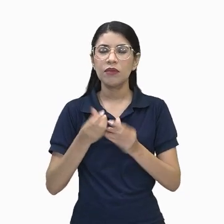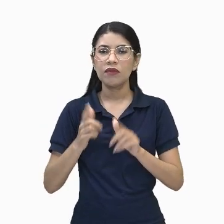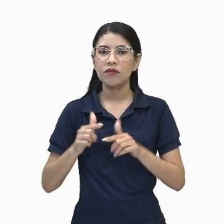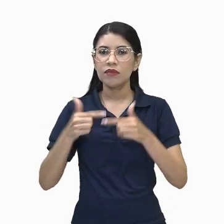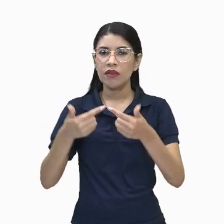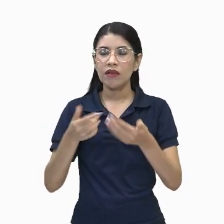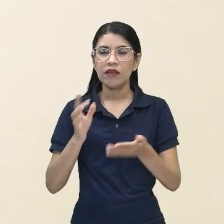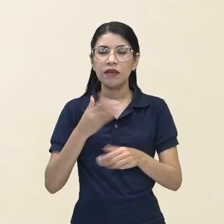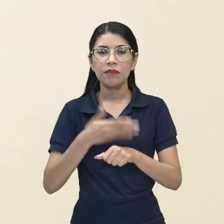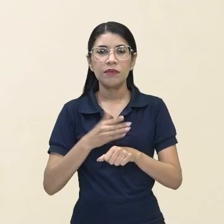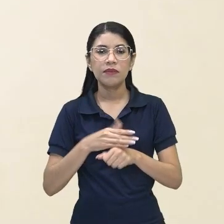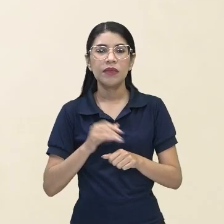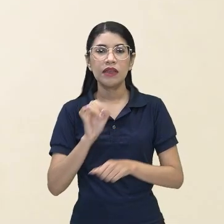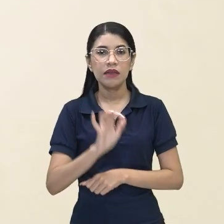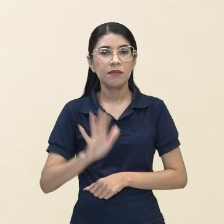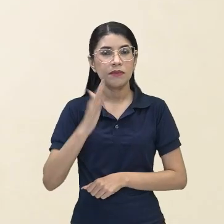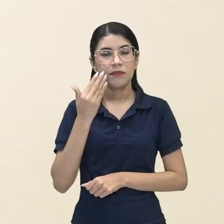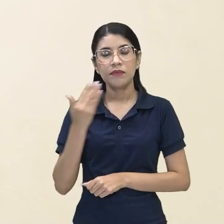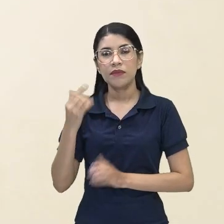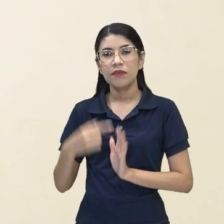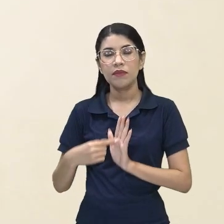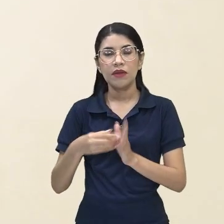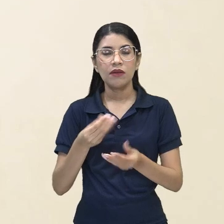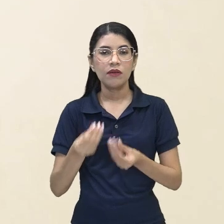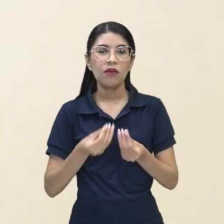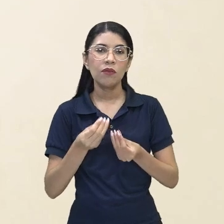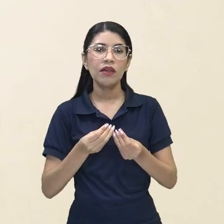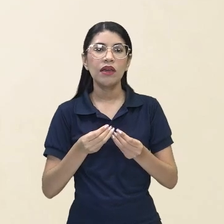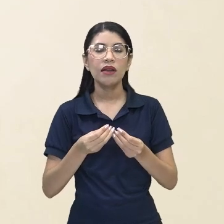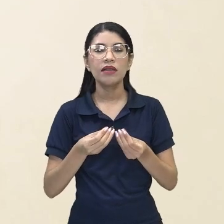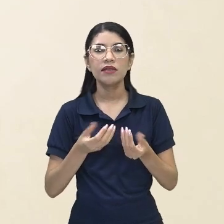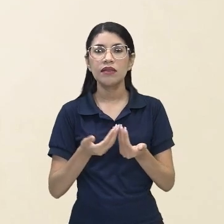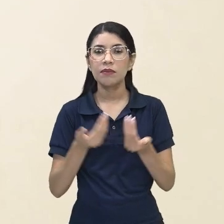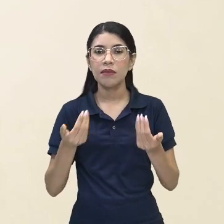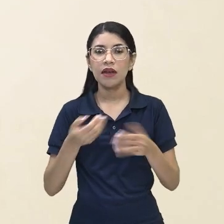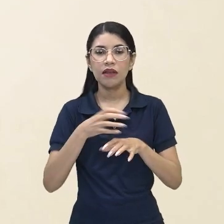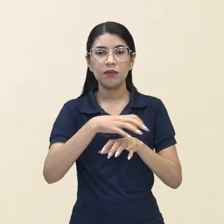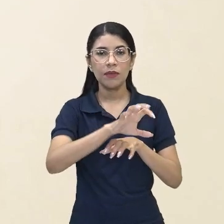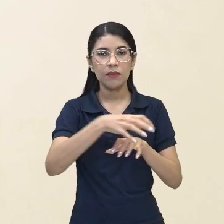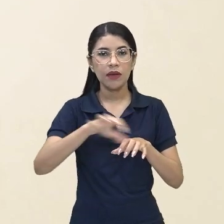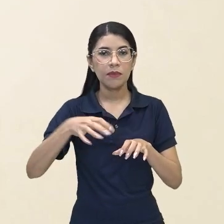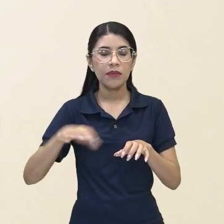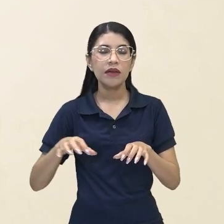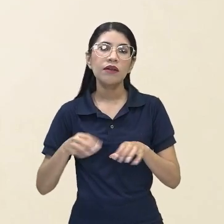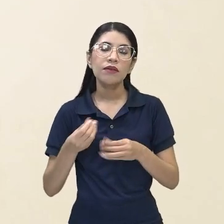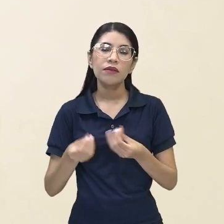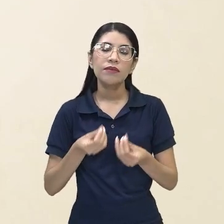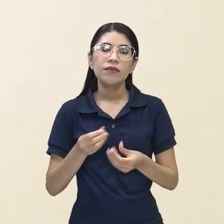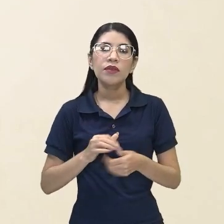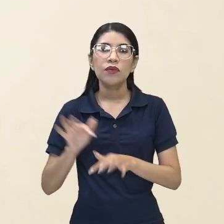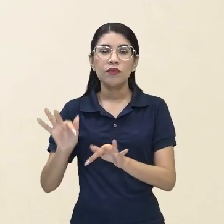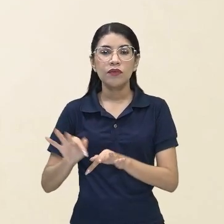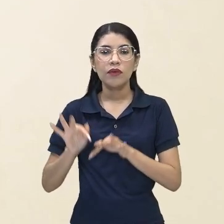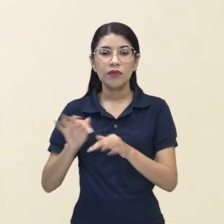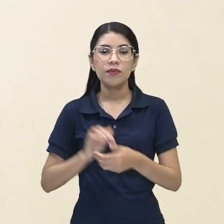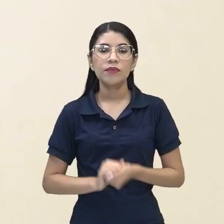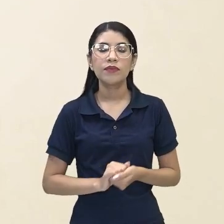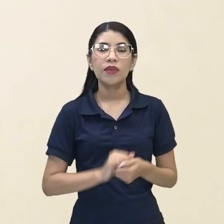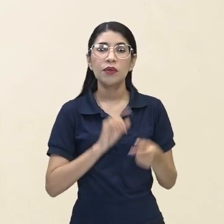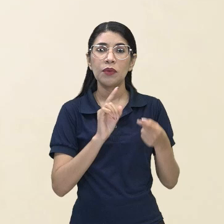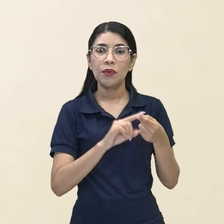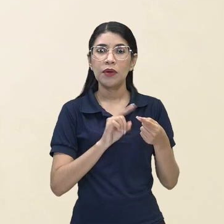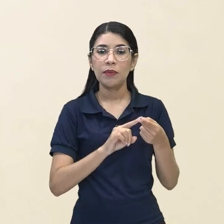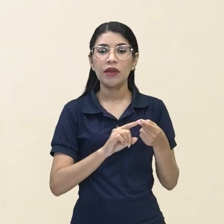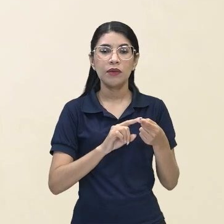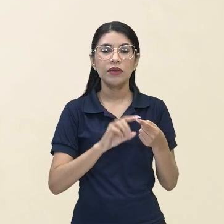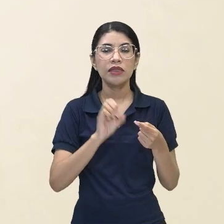ilustração que vai basicamente nos demonstrar como era dividido o feudo. A gente tem o manso senhorial, que eram as